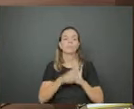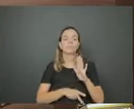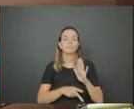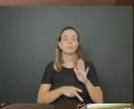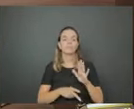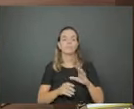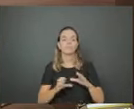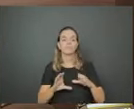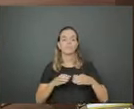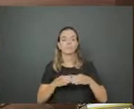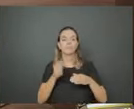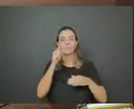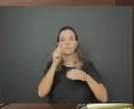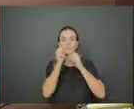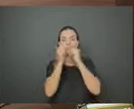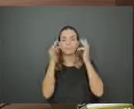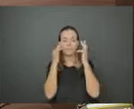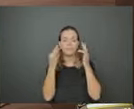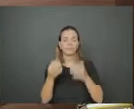favor.